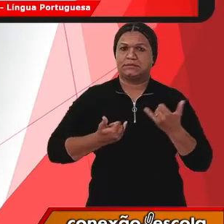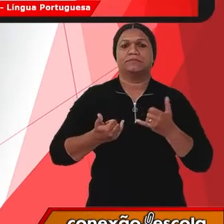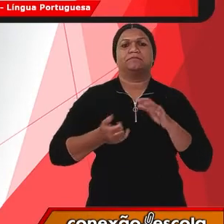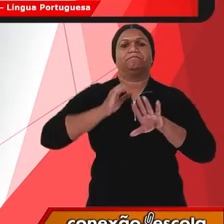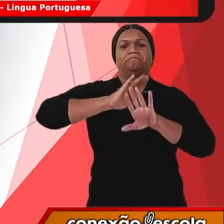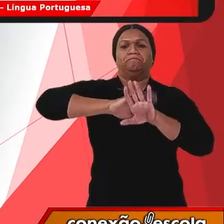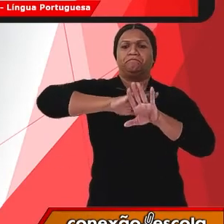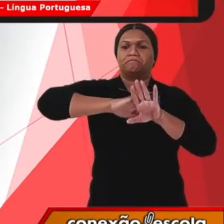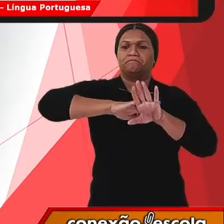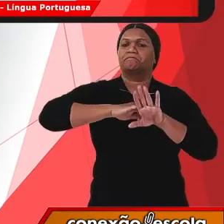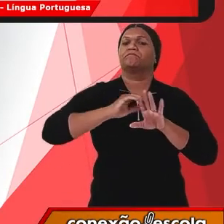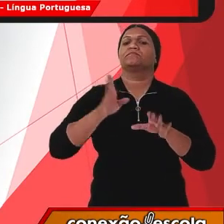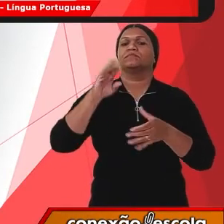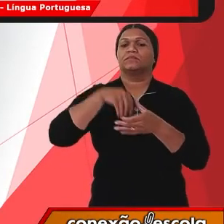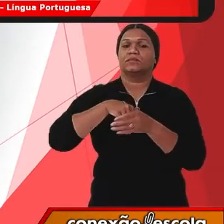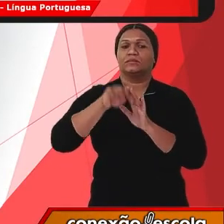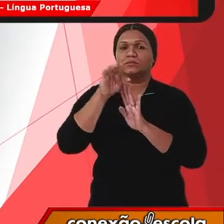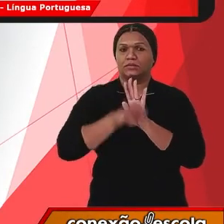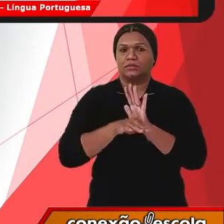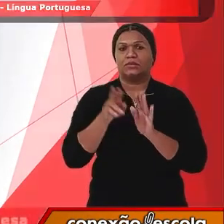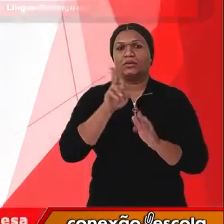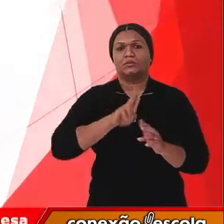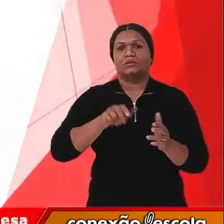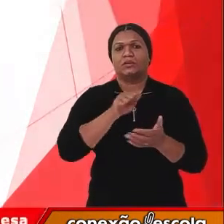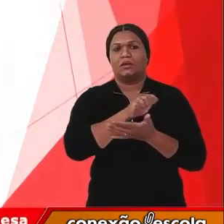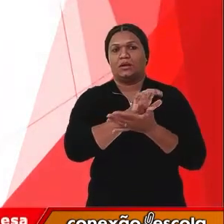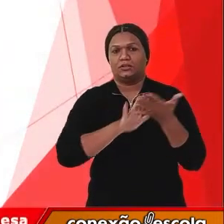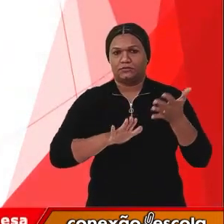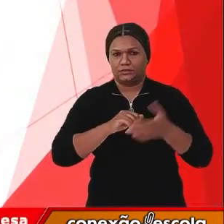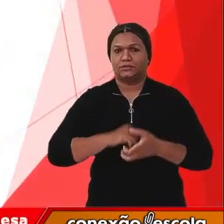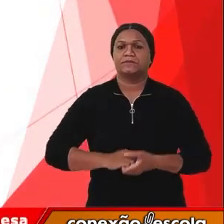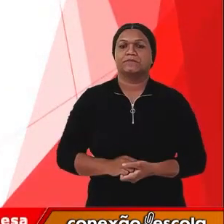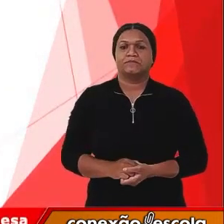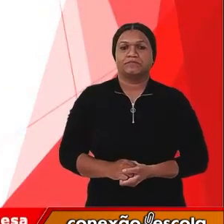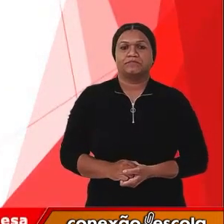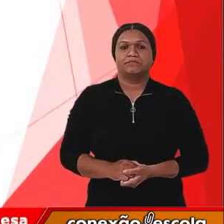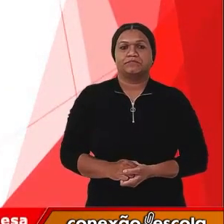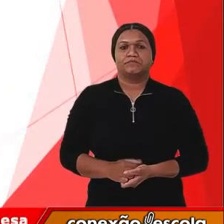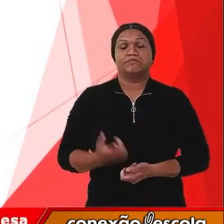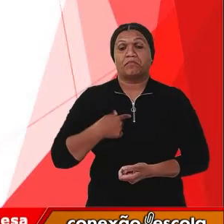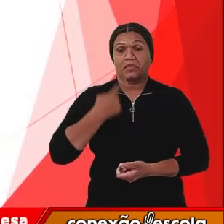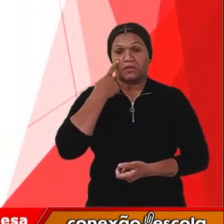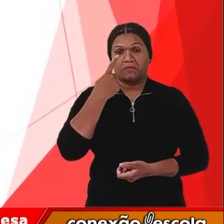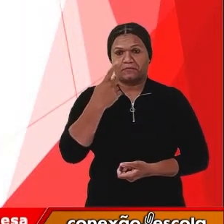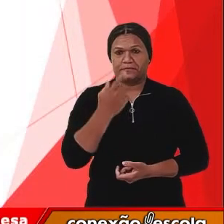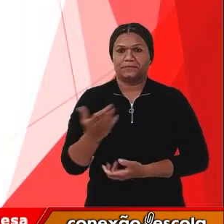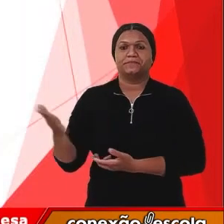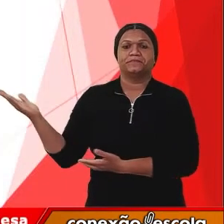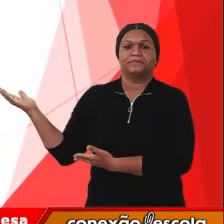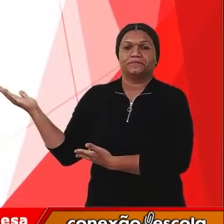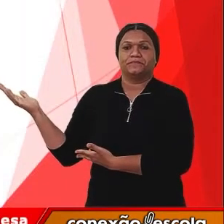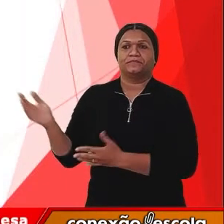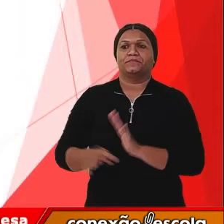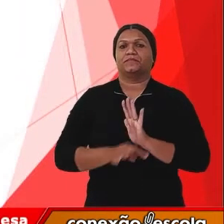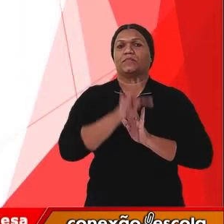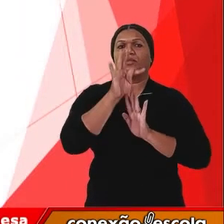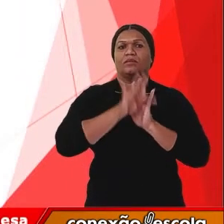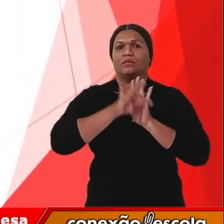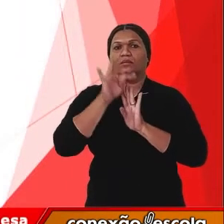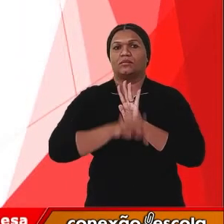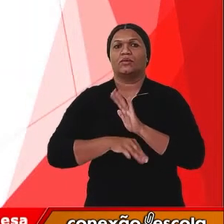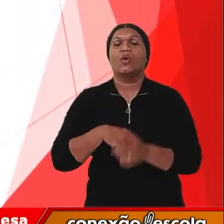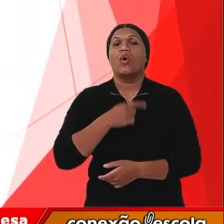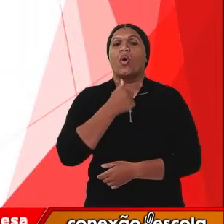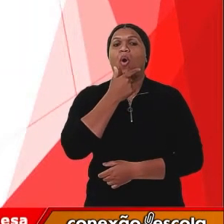implícitas no texto através de uma atividade temos aqui um texto chamado o homem